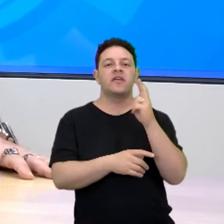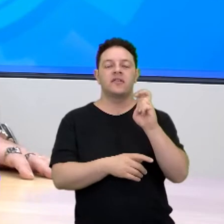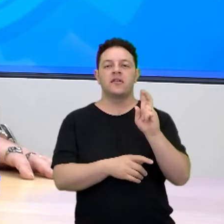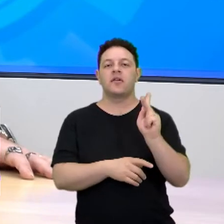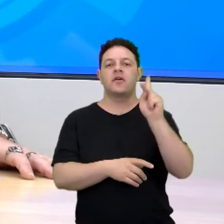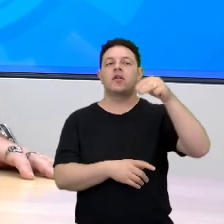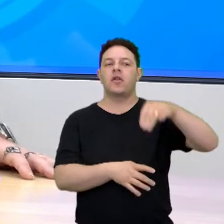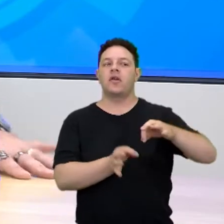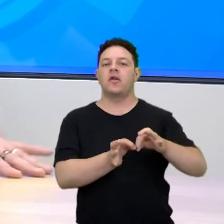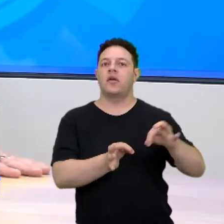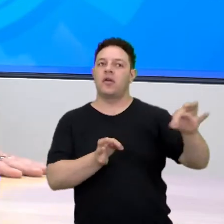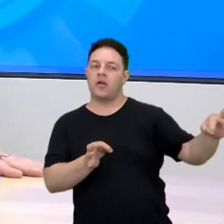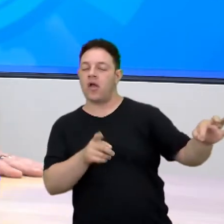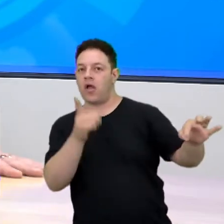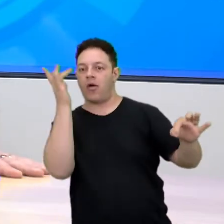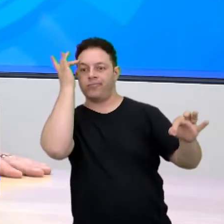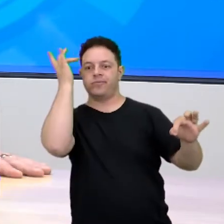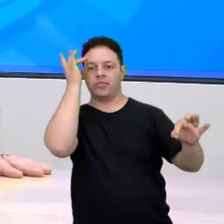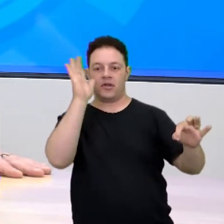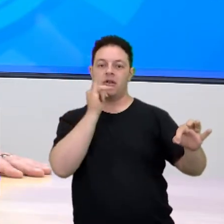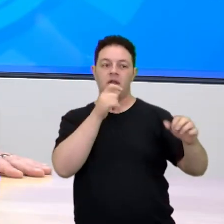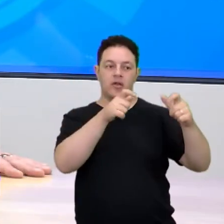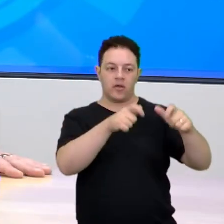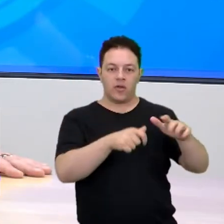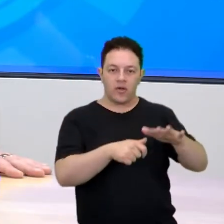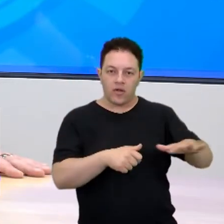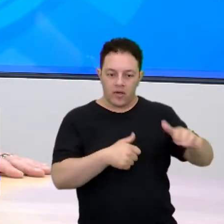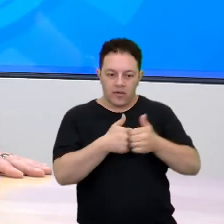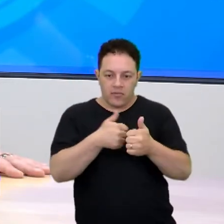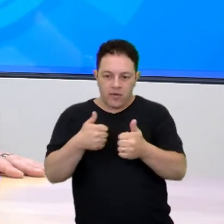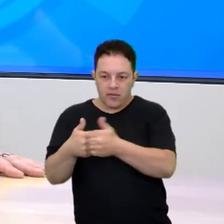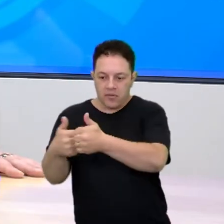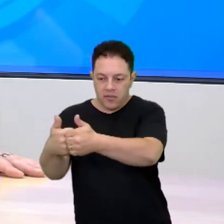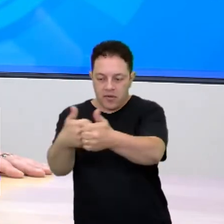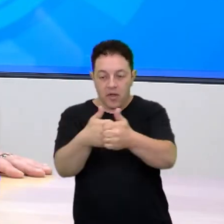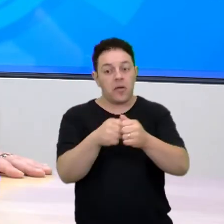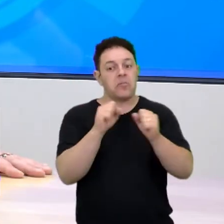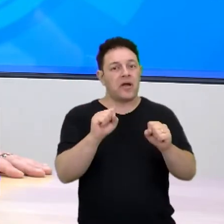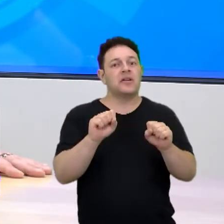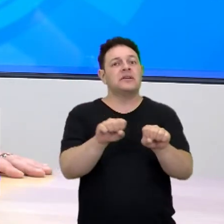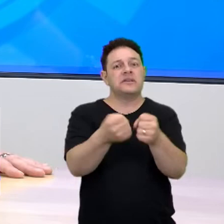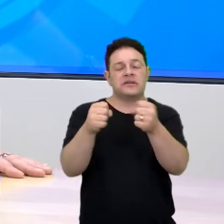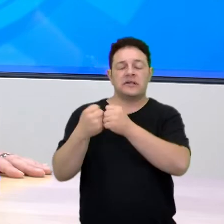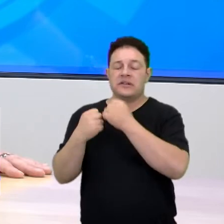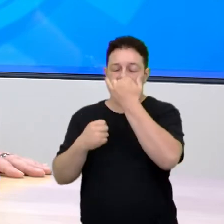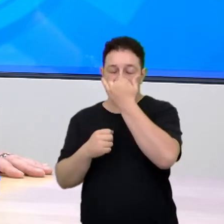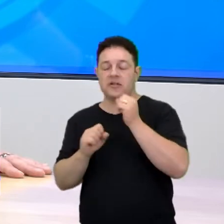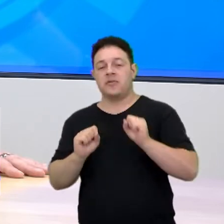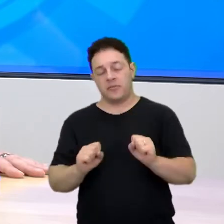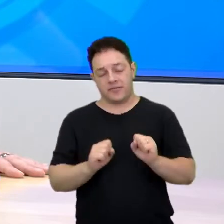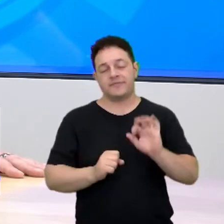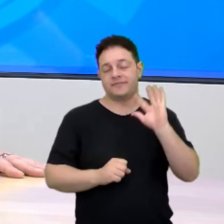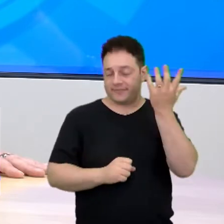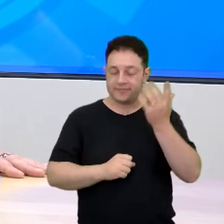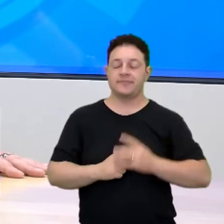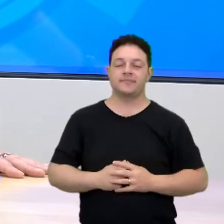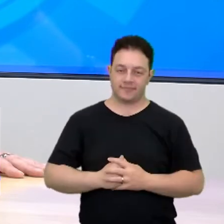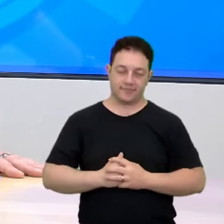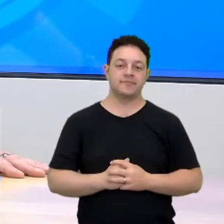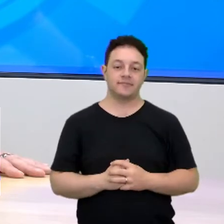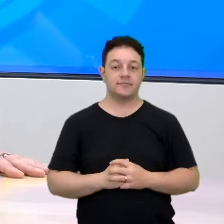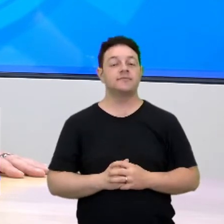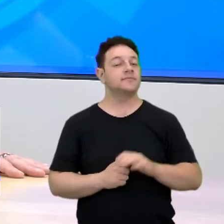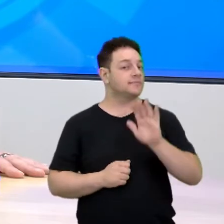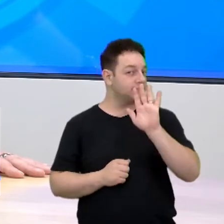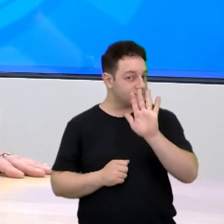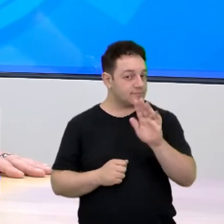de distância, né? Então as regiões bem próximas são que são mais afetadas aí pelo epicentro, tá certo?